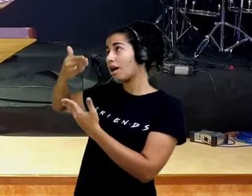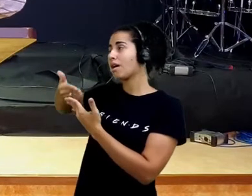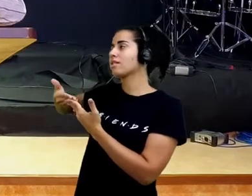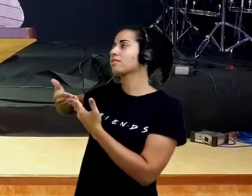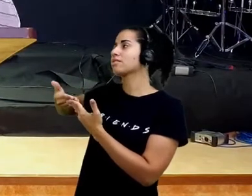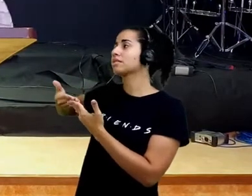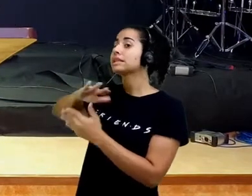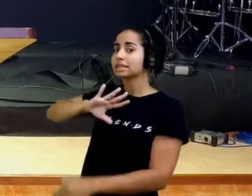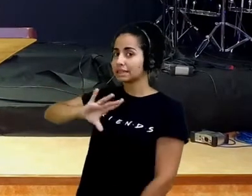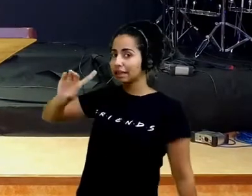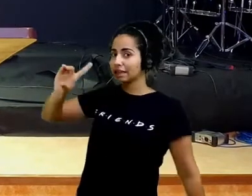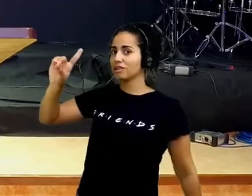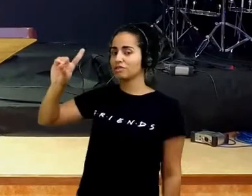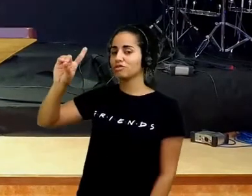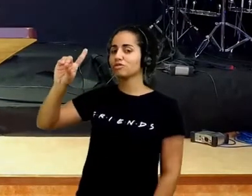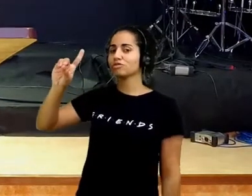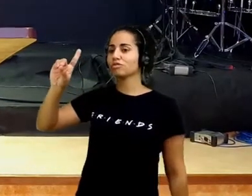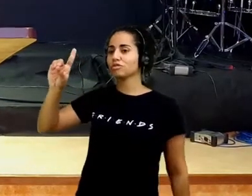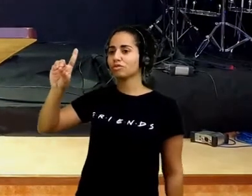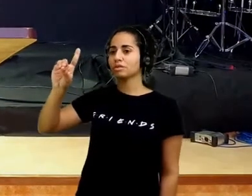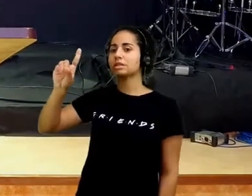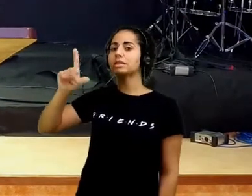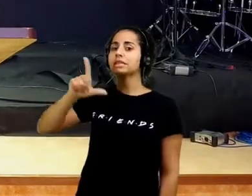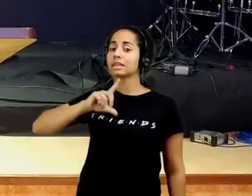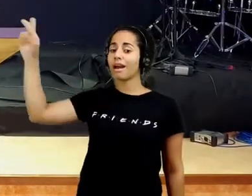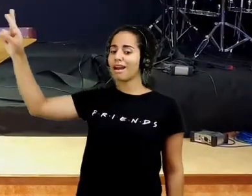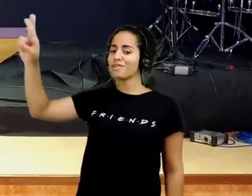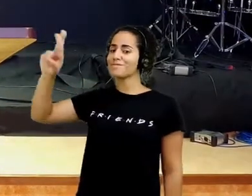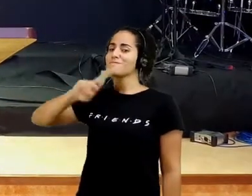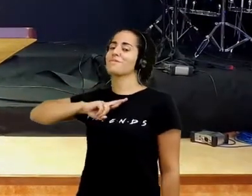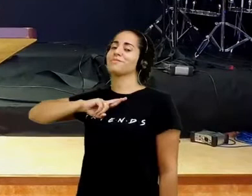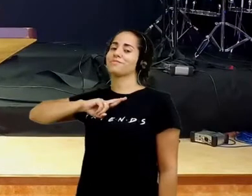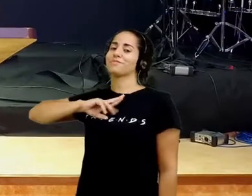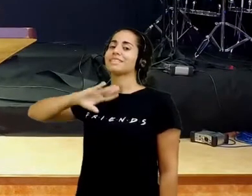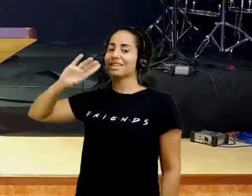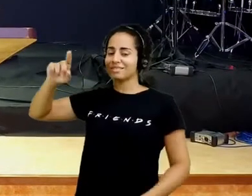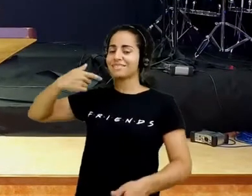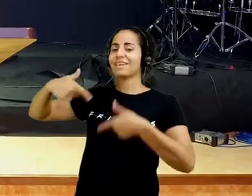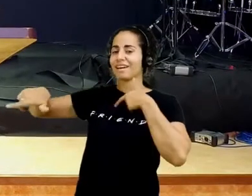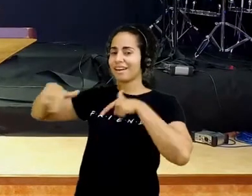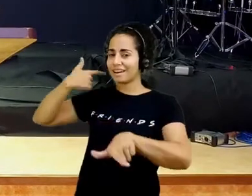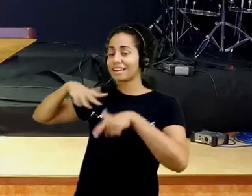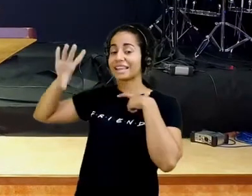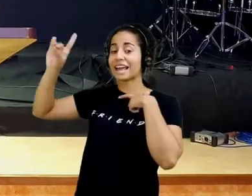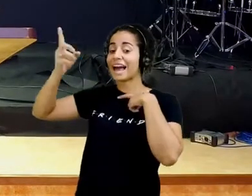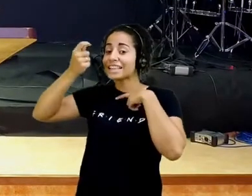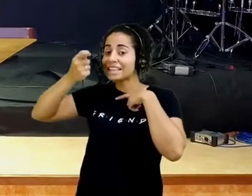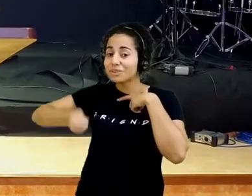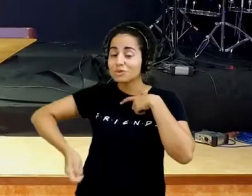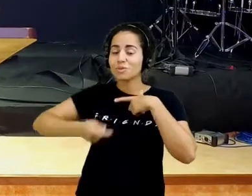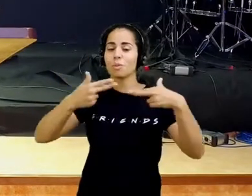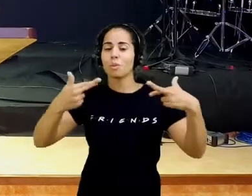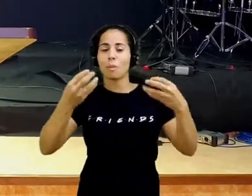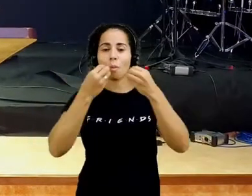confiando de que viriam uma resposta, que Deus agiria para o bem do